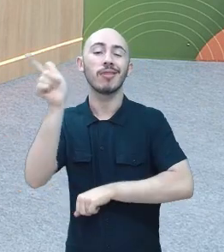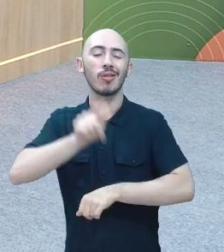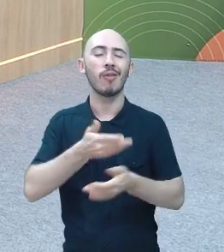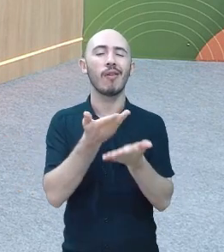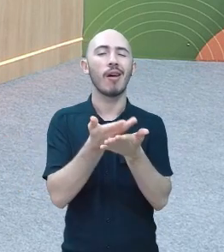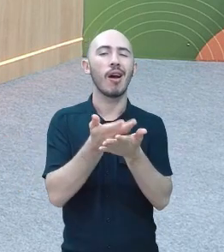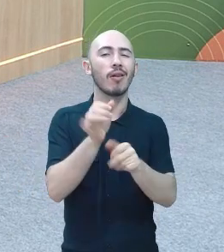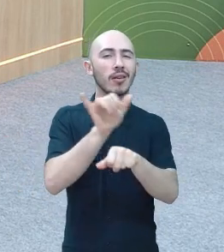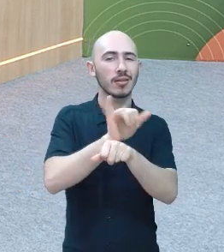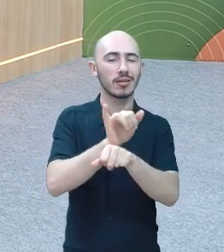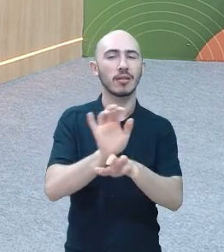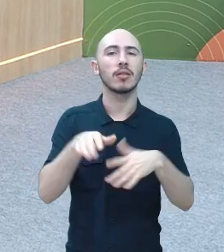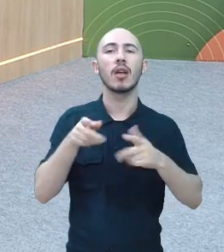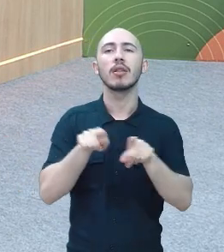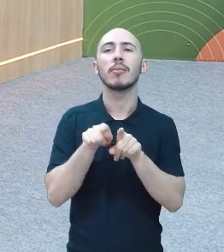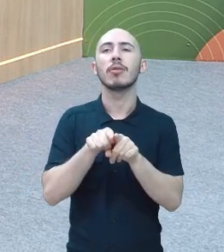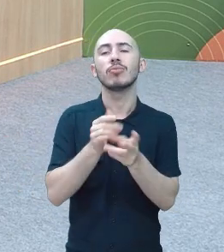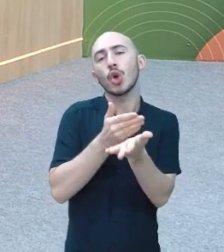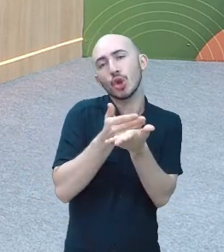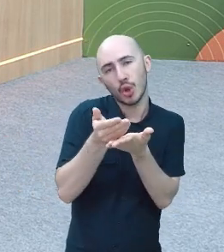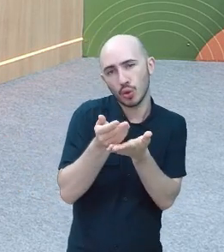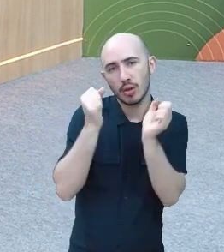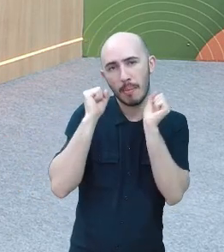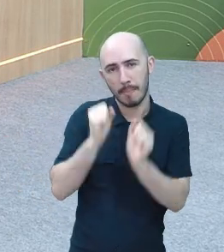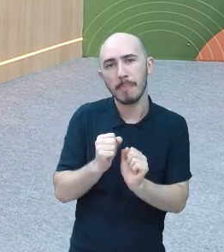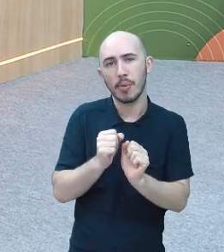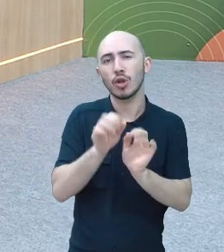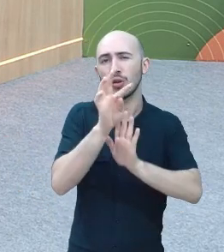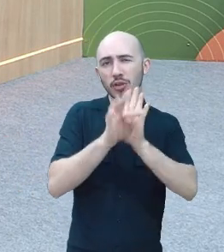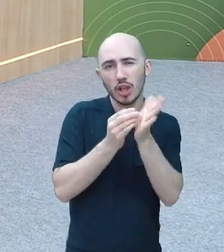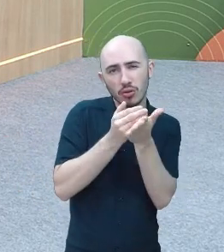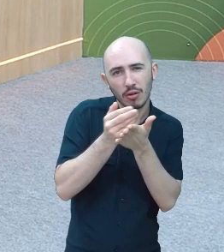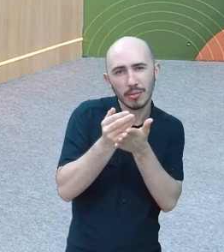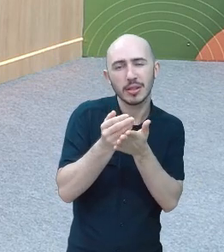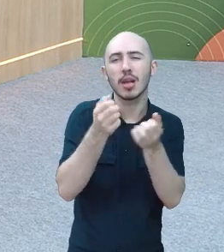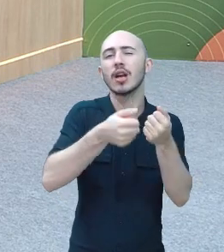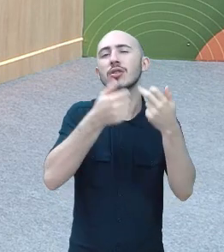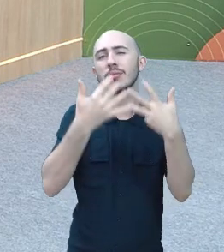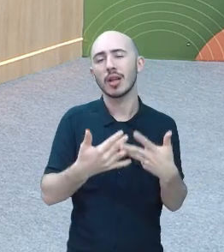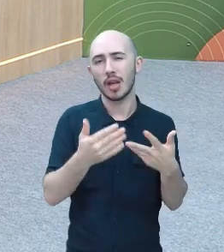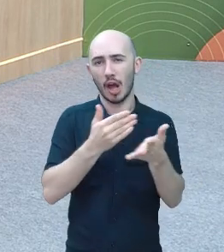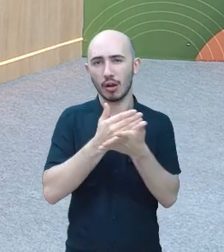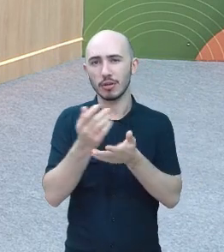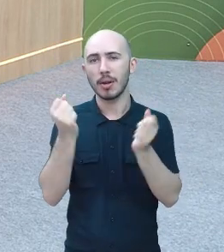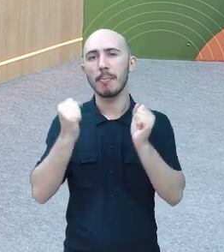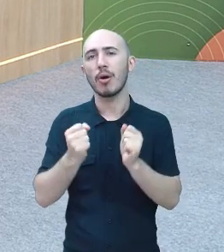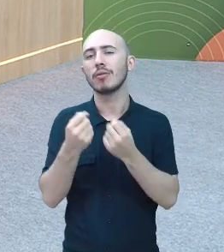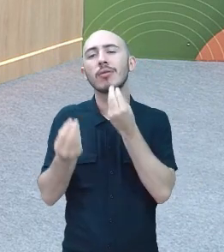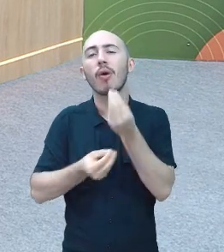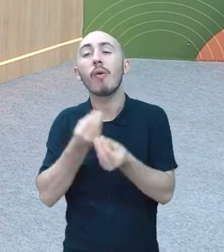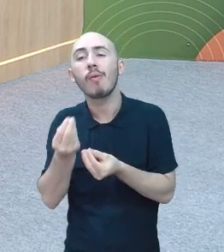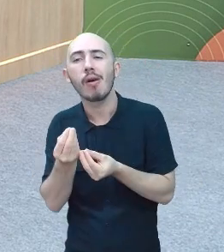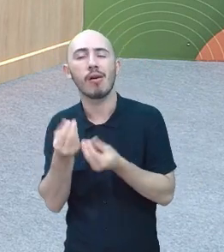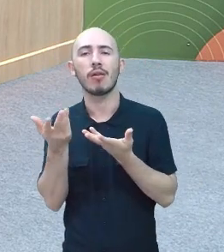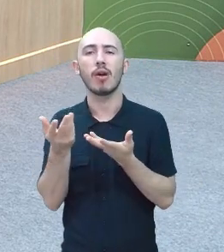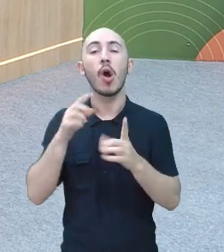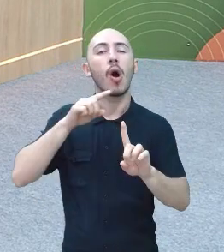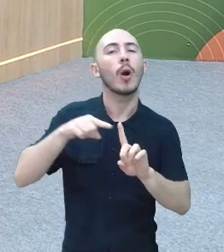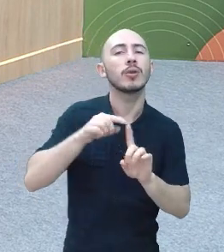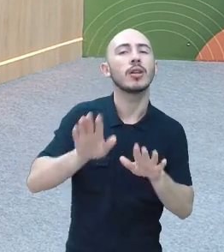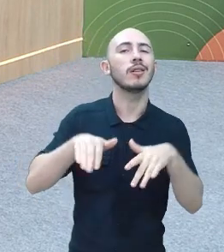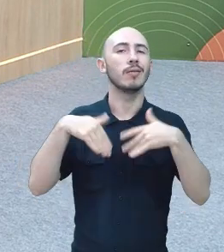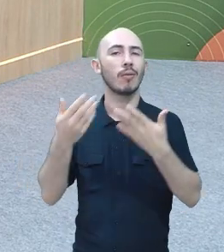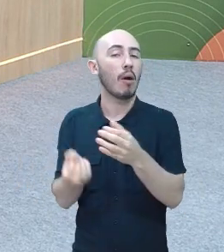uma breve introdução do que é o seu invento, de como ele foi criado, de qual a intenção, qual foi a sua